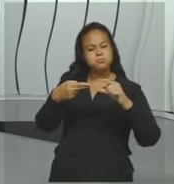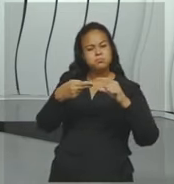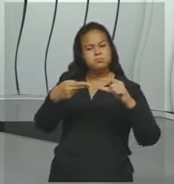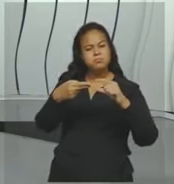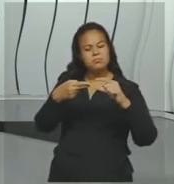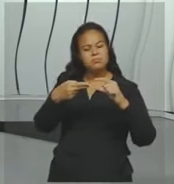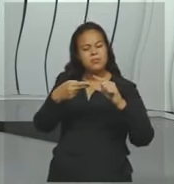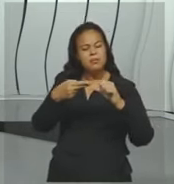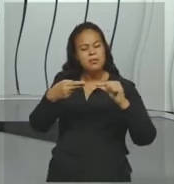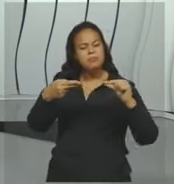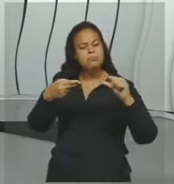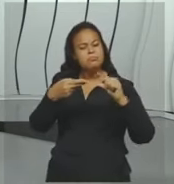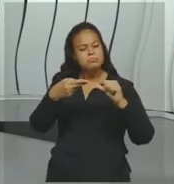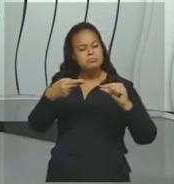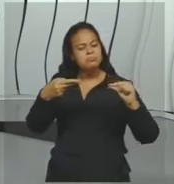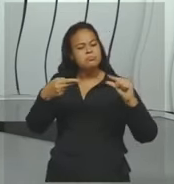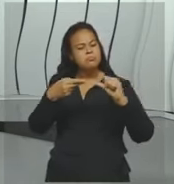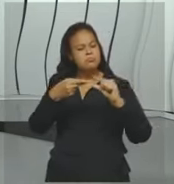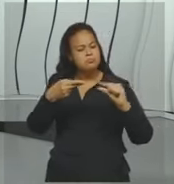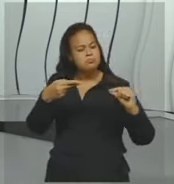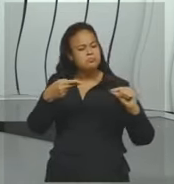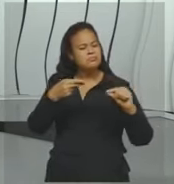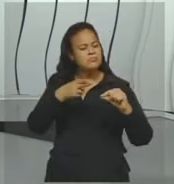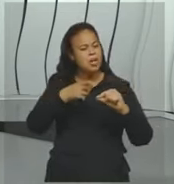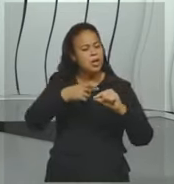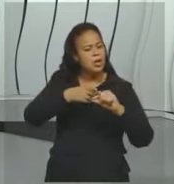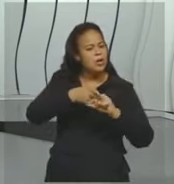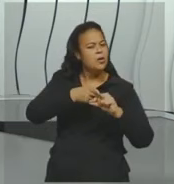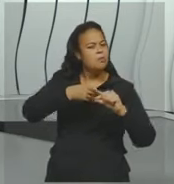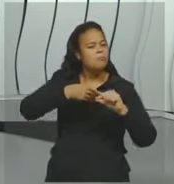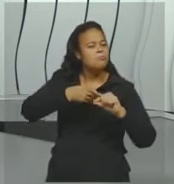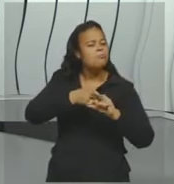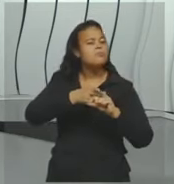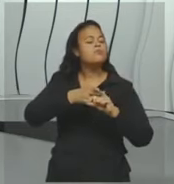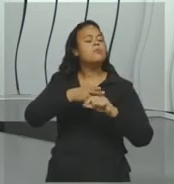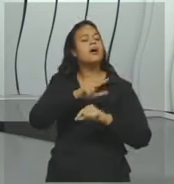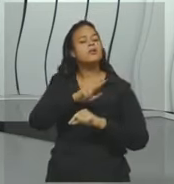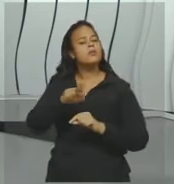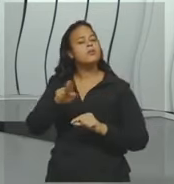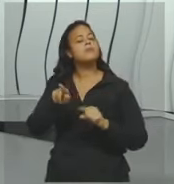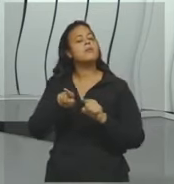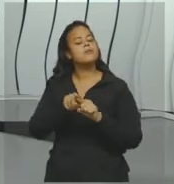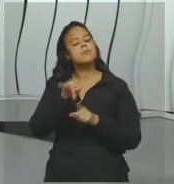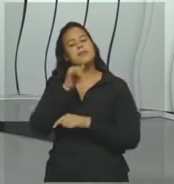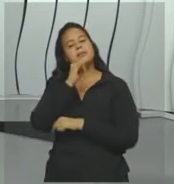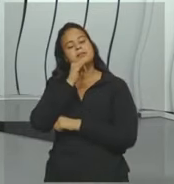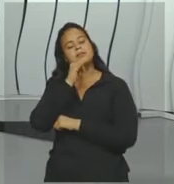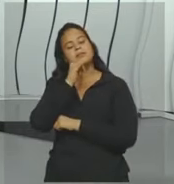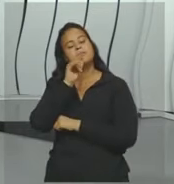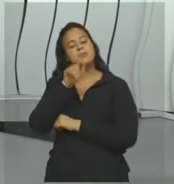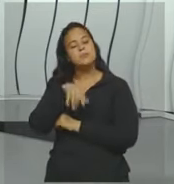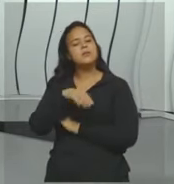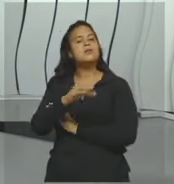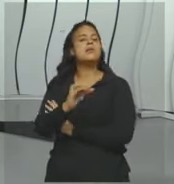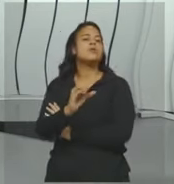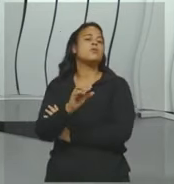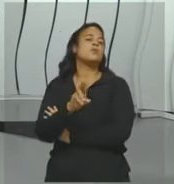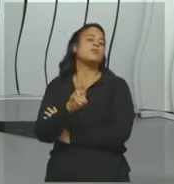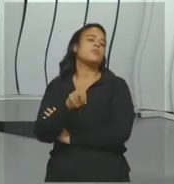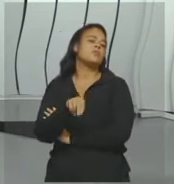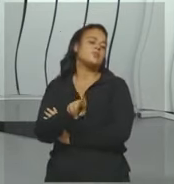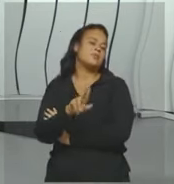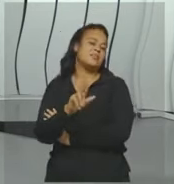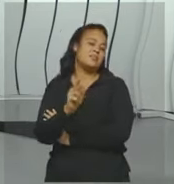mais afiada que nós dizemos. E isso também trata-se de uma cunha. Temos também os parafusos. O que são